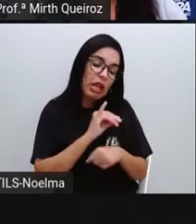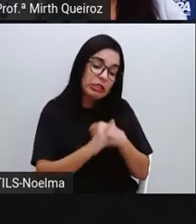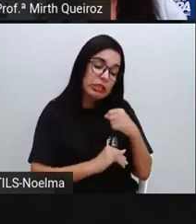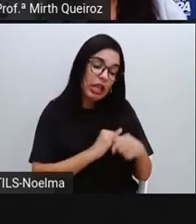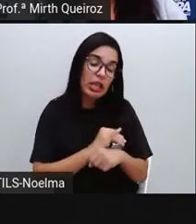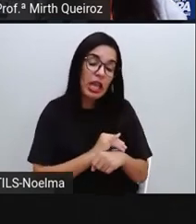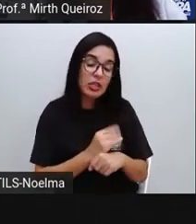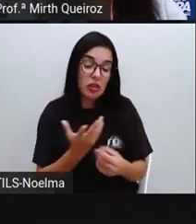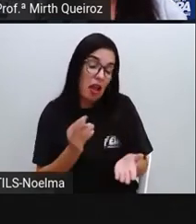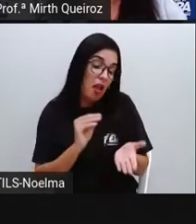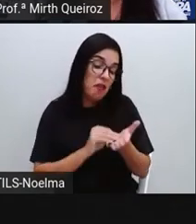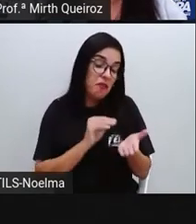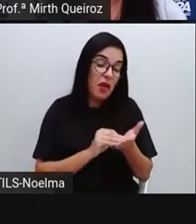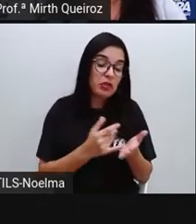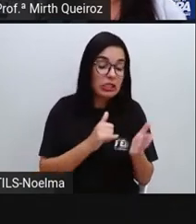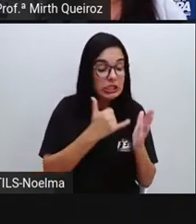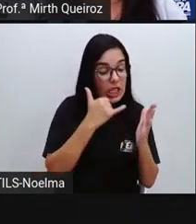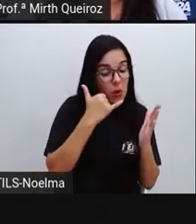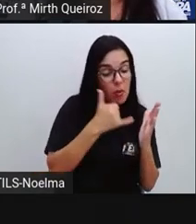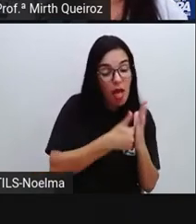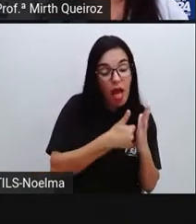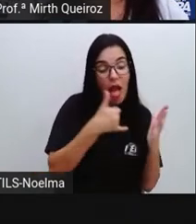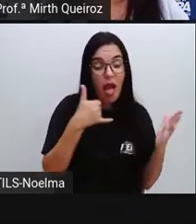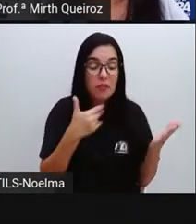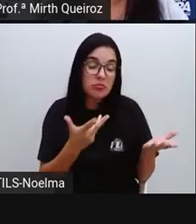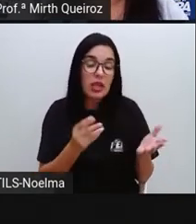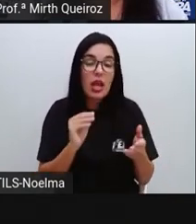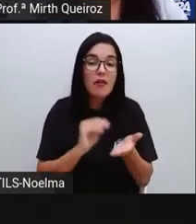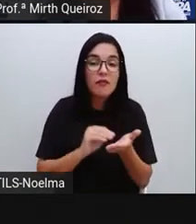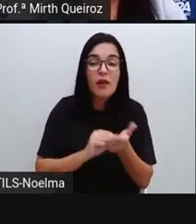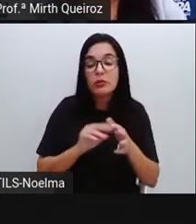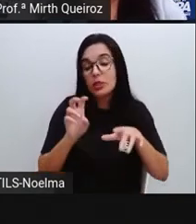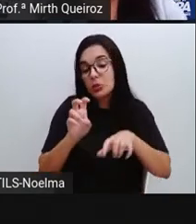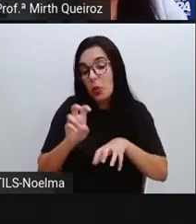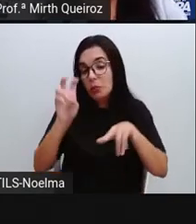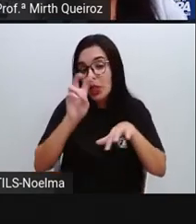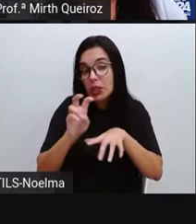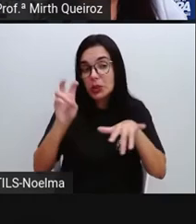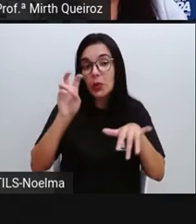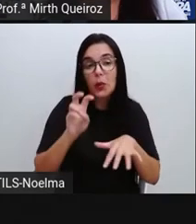de recursos, de celular, de um computador,